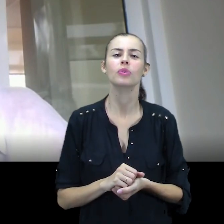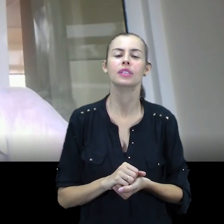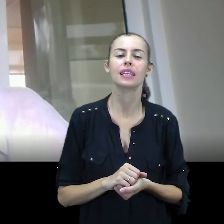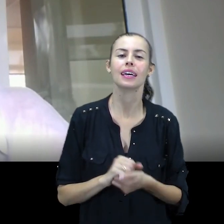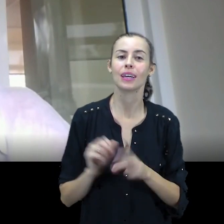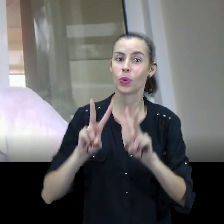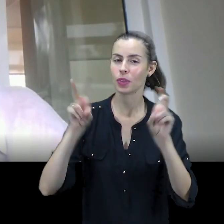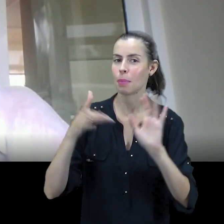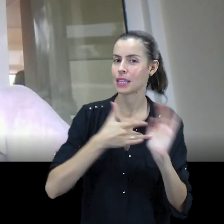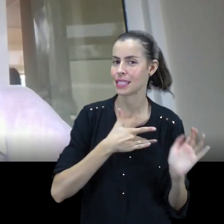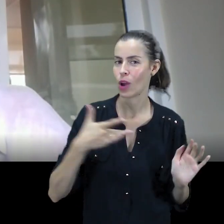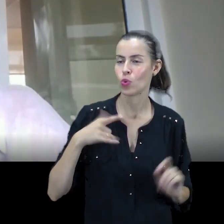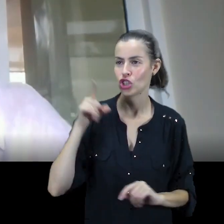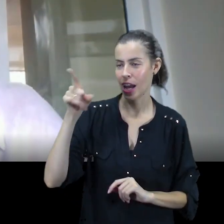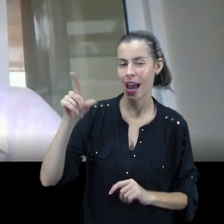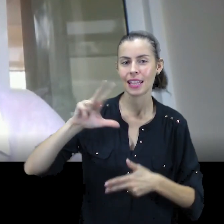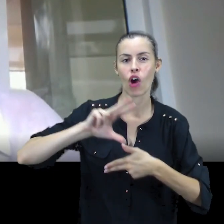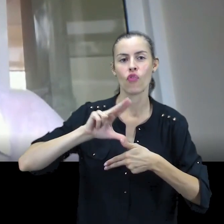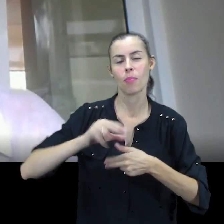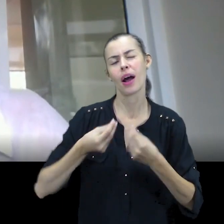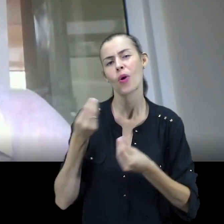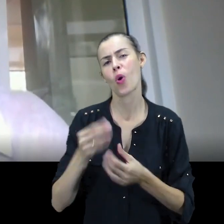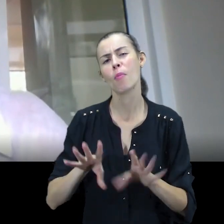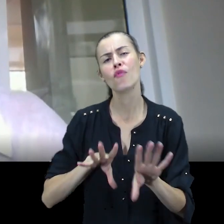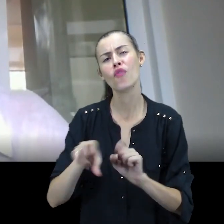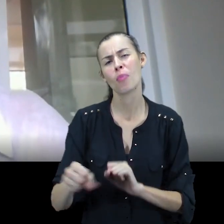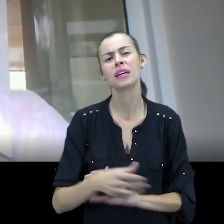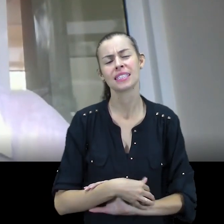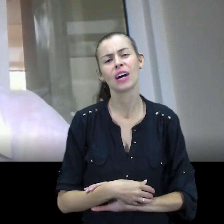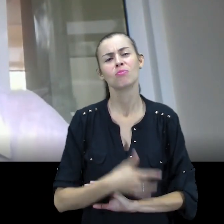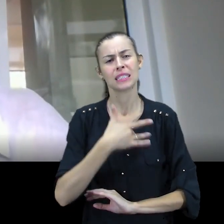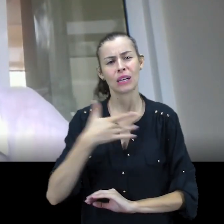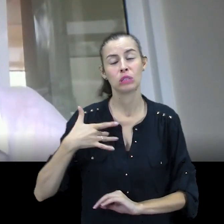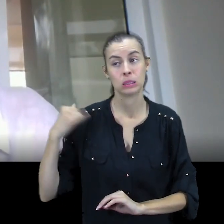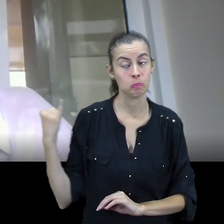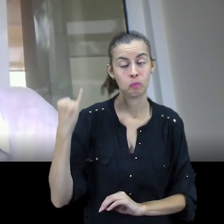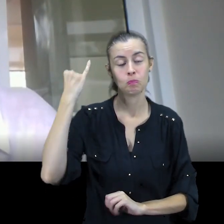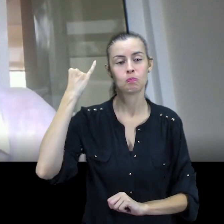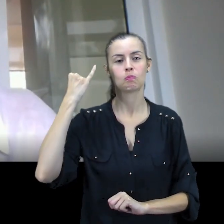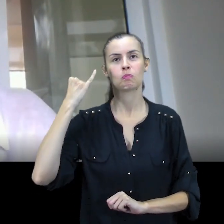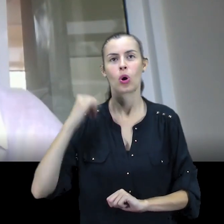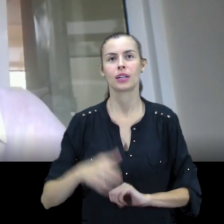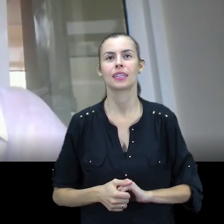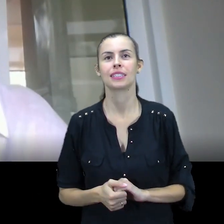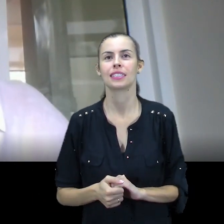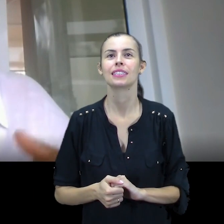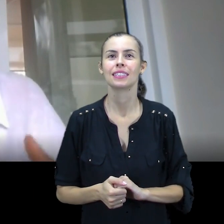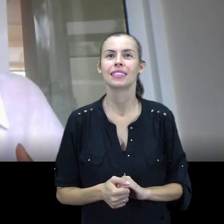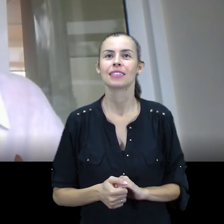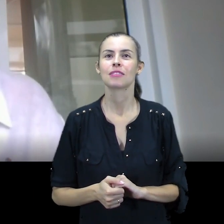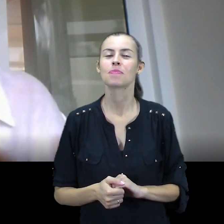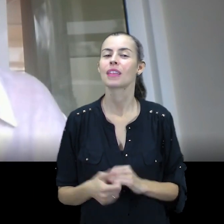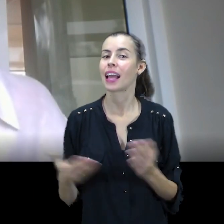e é num momento assim muito legal de contato com a população, porque é um momento em